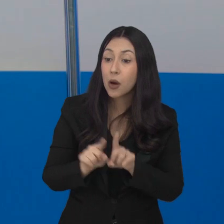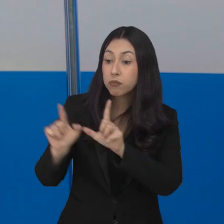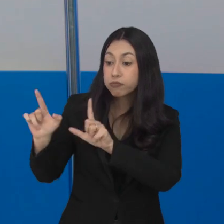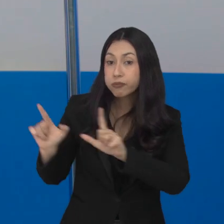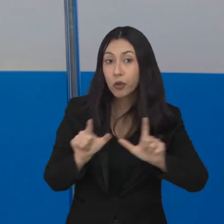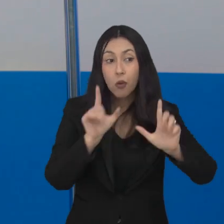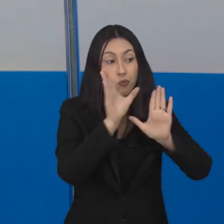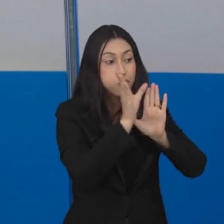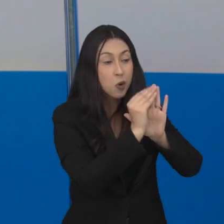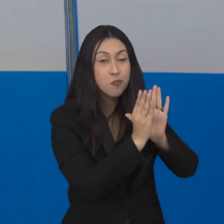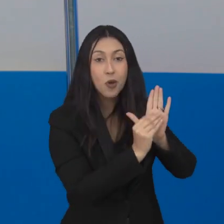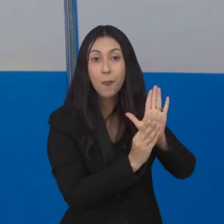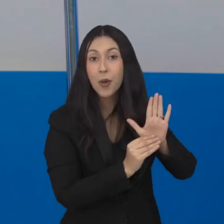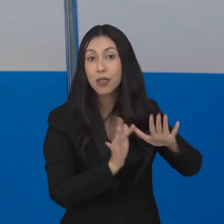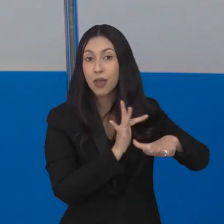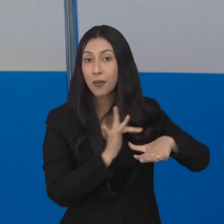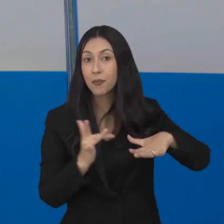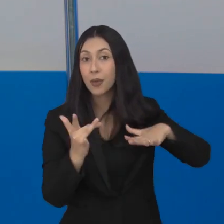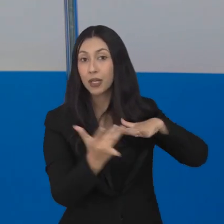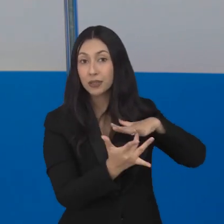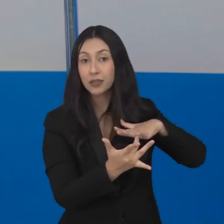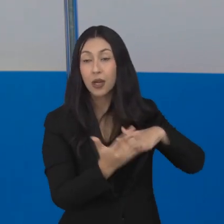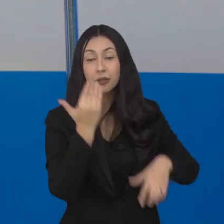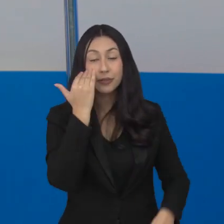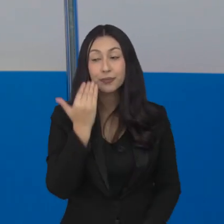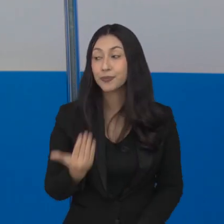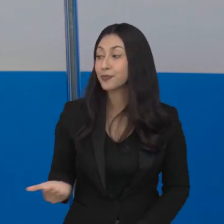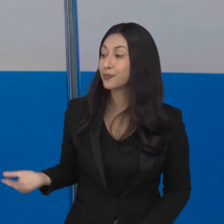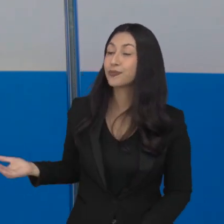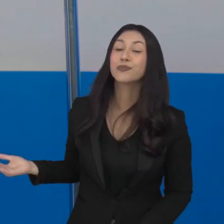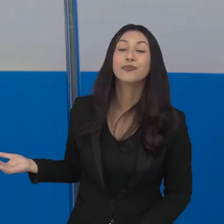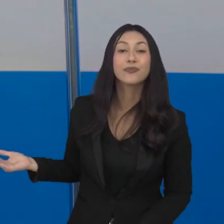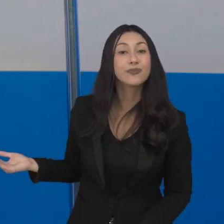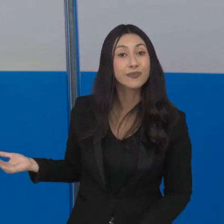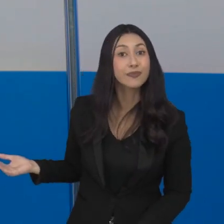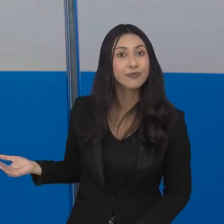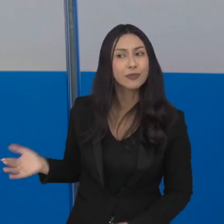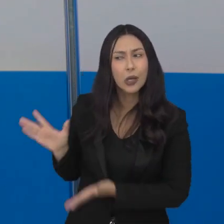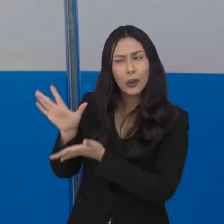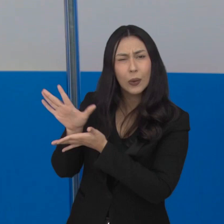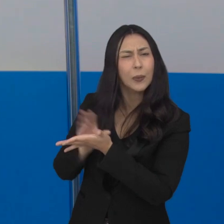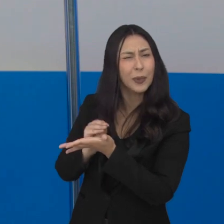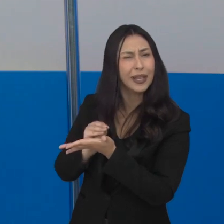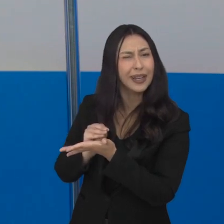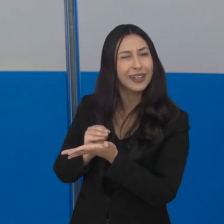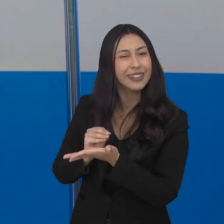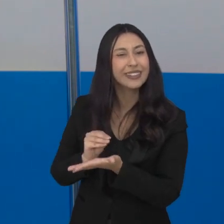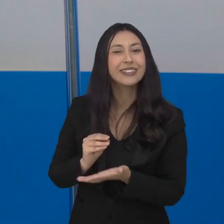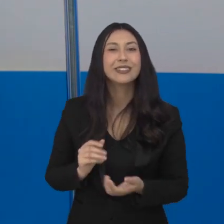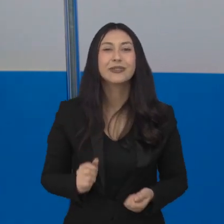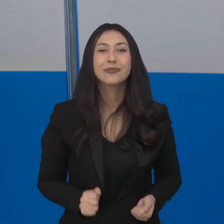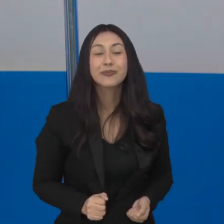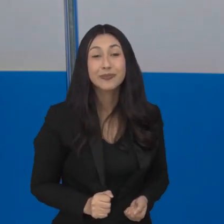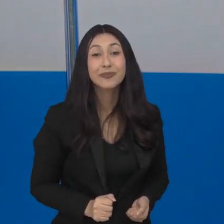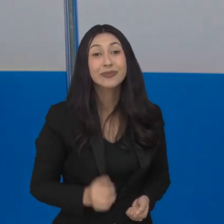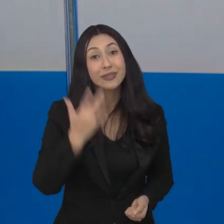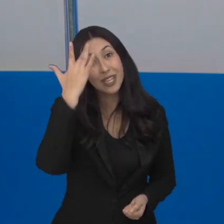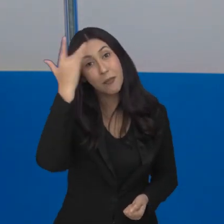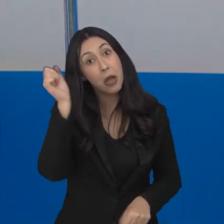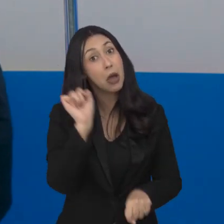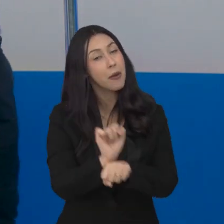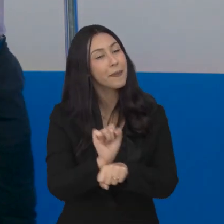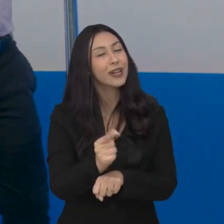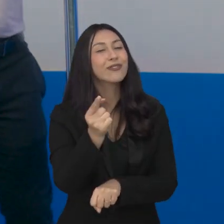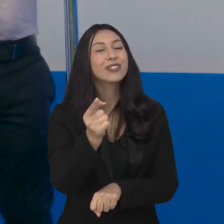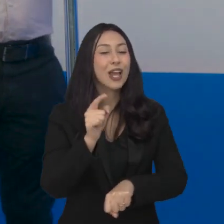nosso conteúdo também está nas redes sociais, a partir do @tvcâmara_sjc. Anota aí o endereço, que também está aqui na tela. Amanhã